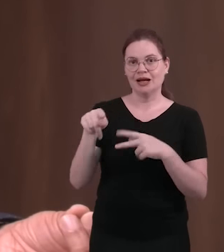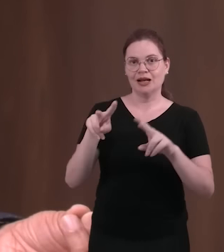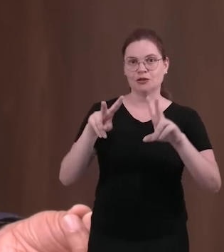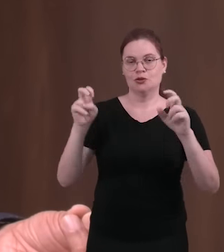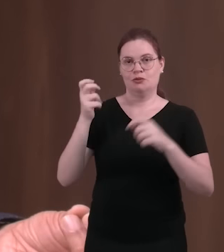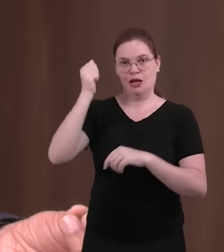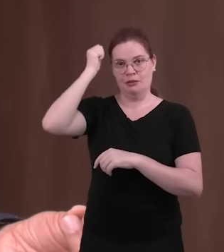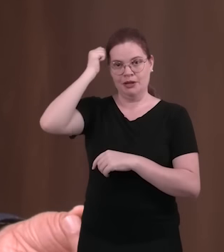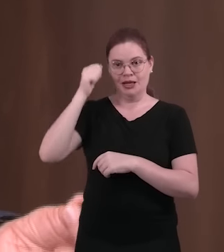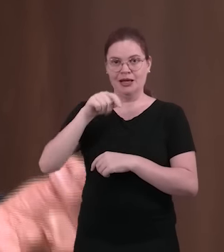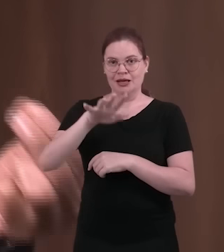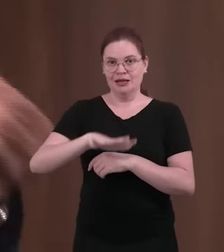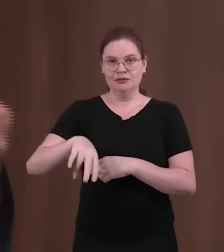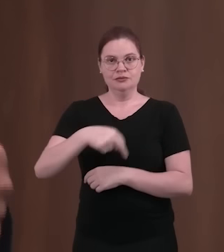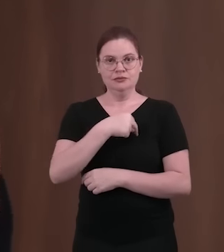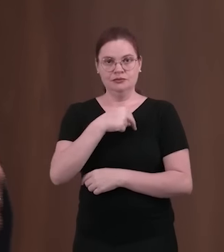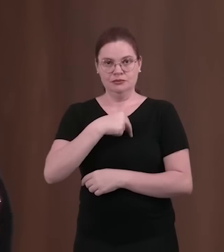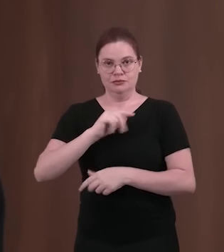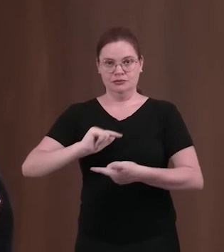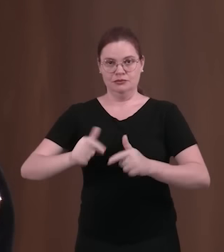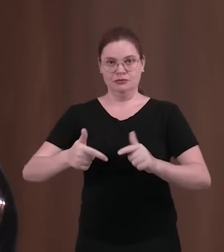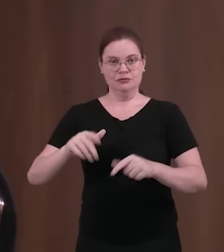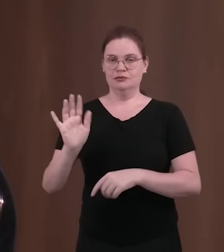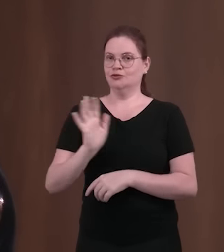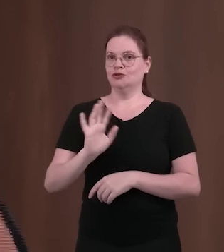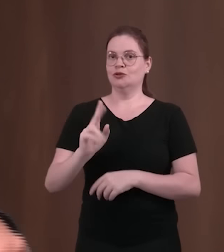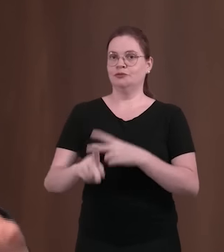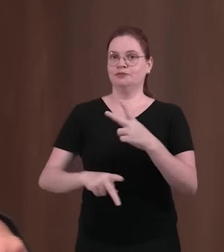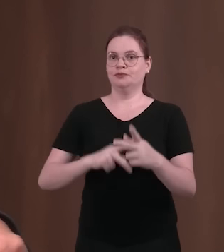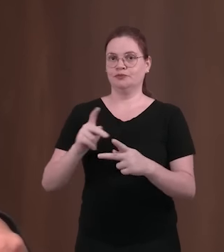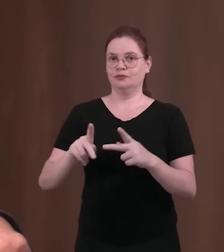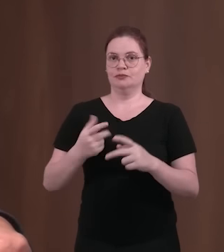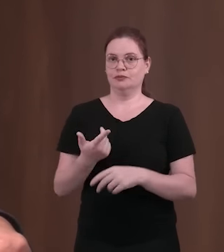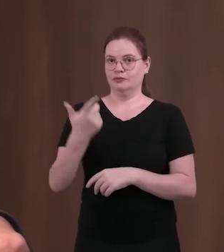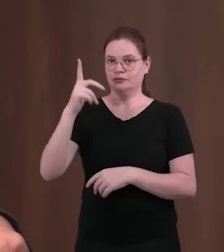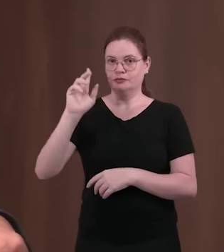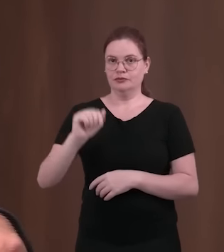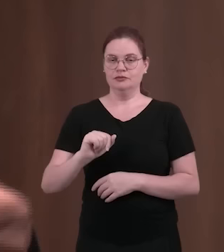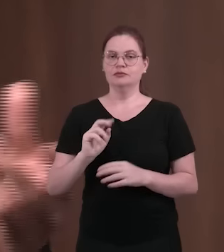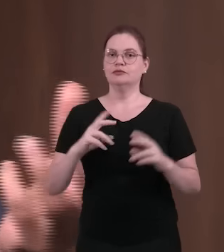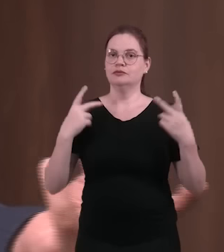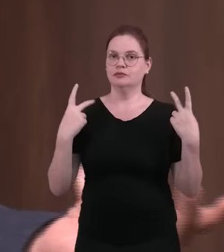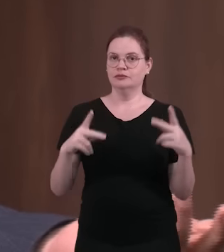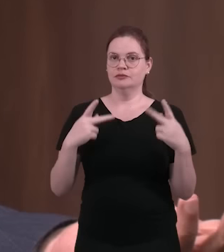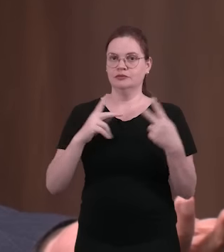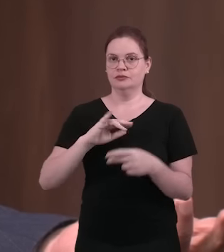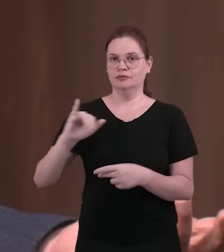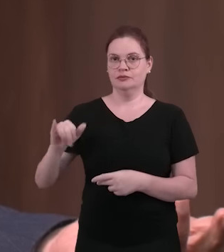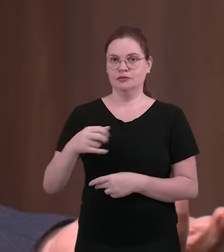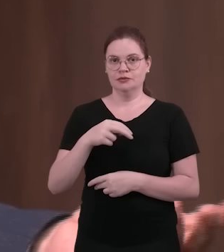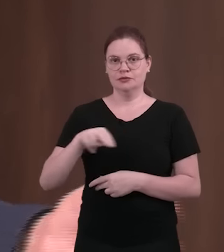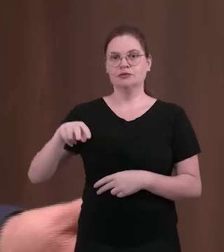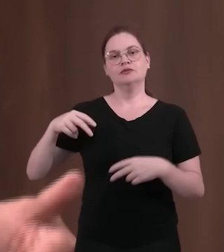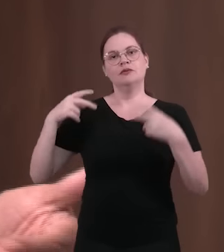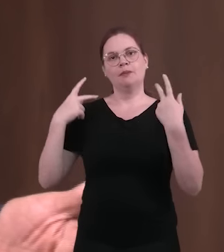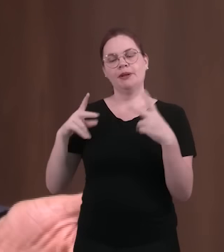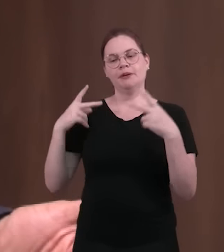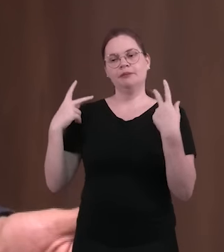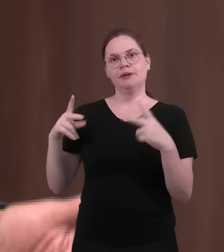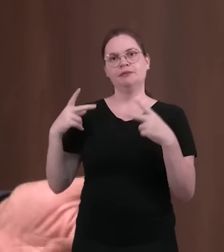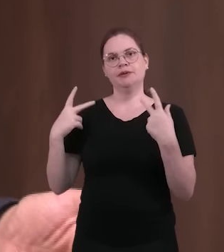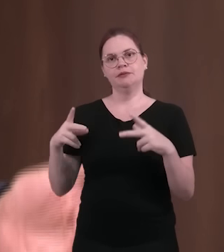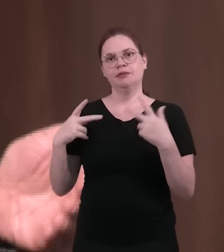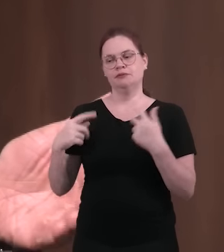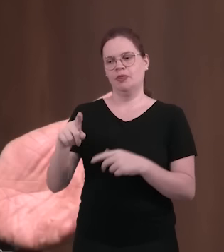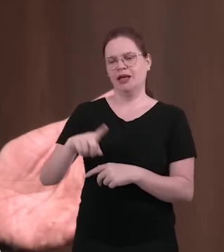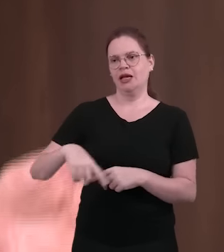gentio. E a pregação do profeta Jonas, que foi o primeiro contato com eles, os levou